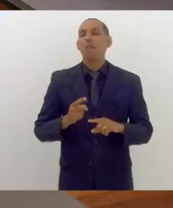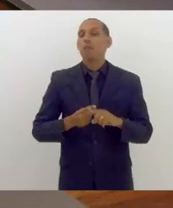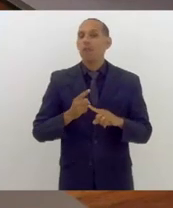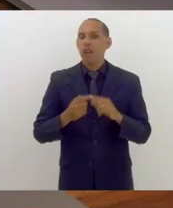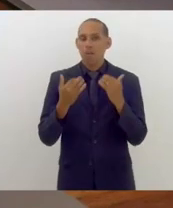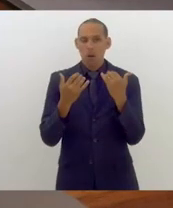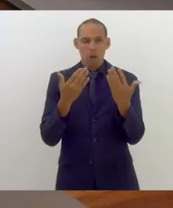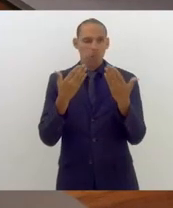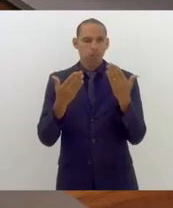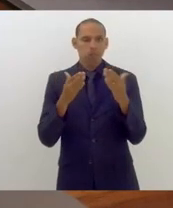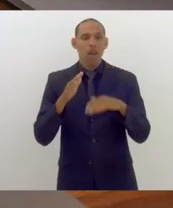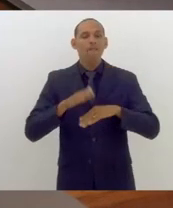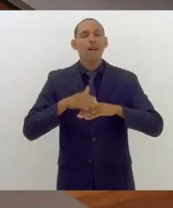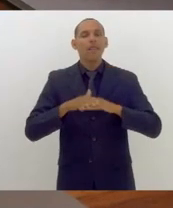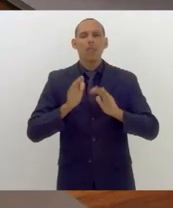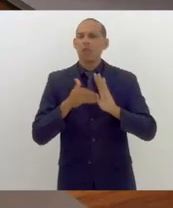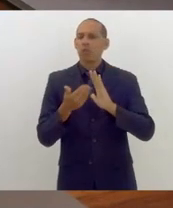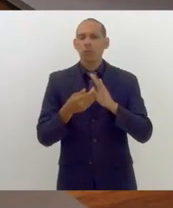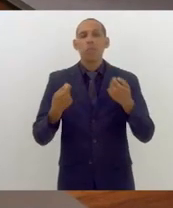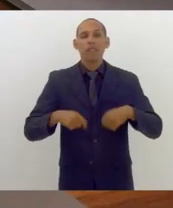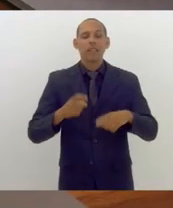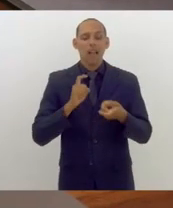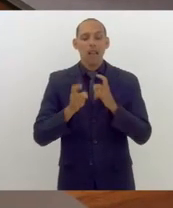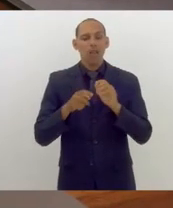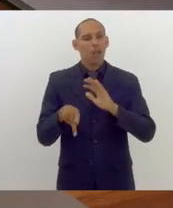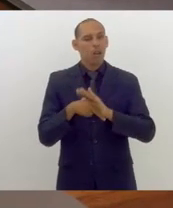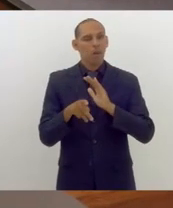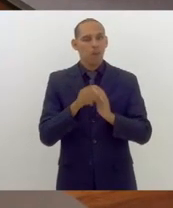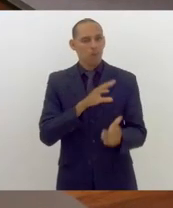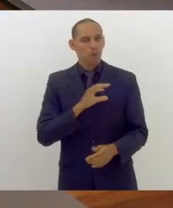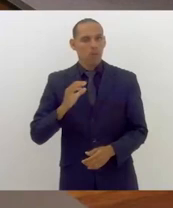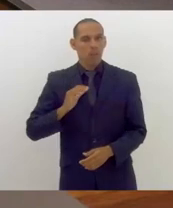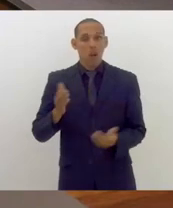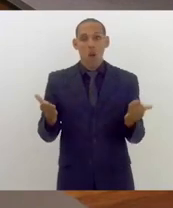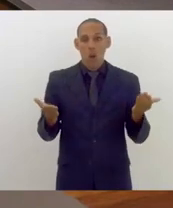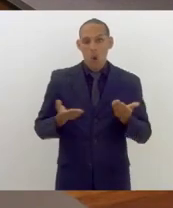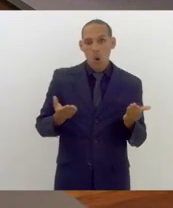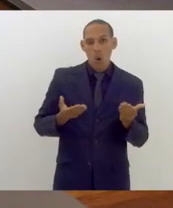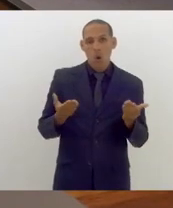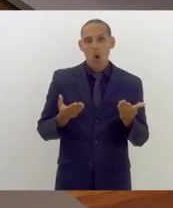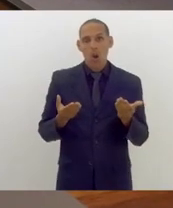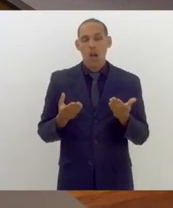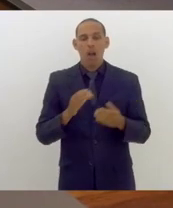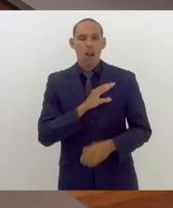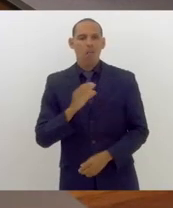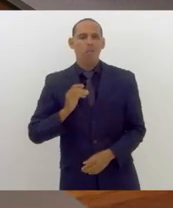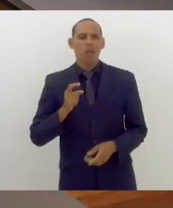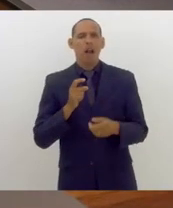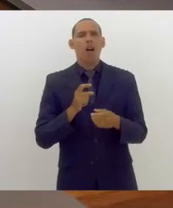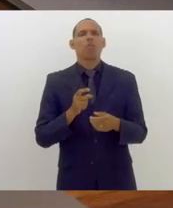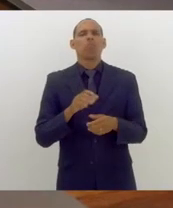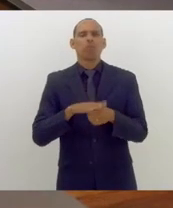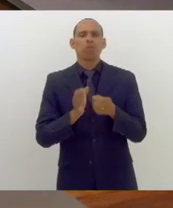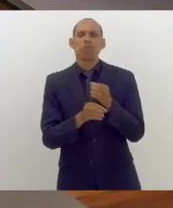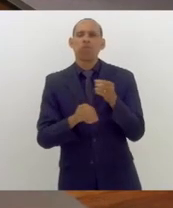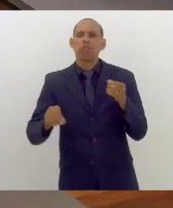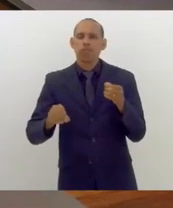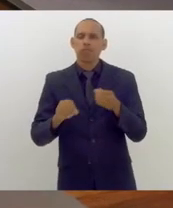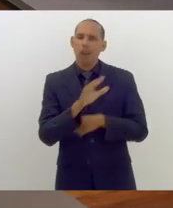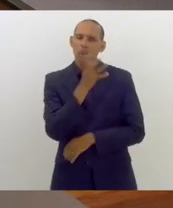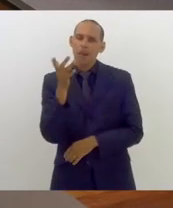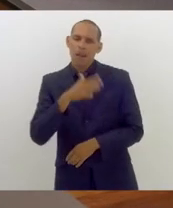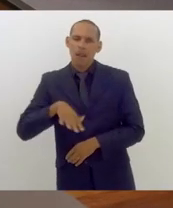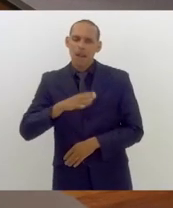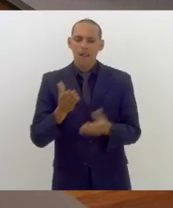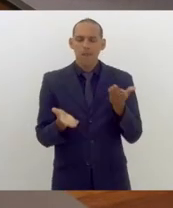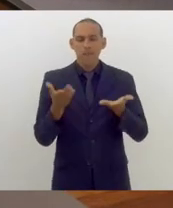as audiências públicas você tem que fazer reunião da comissão e hoje na comissão saneamento ambiental nós temos um equilíbrio né então nós